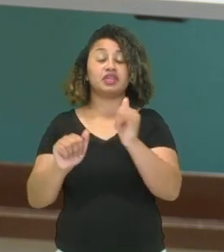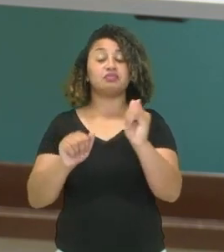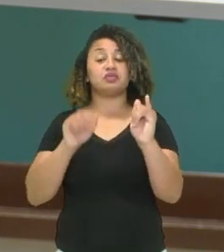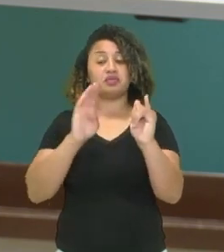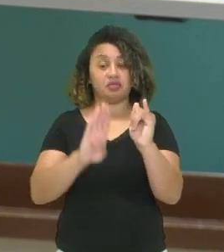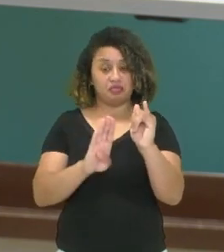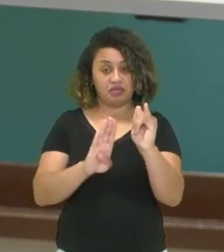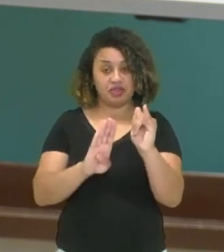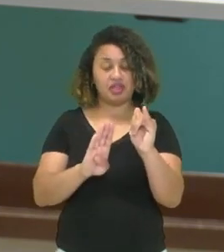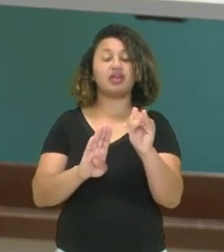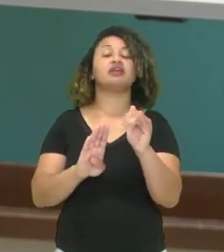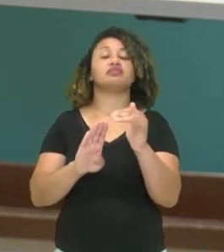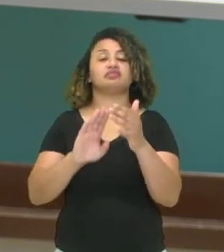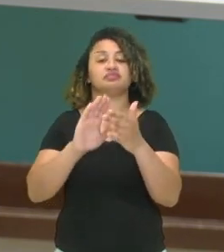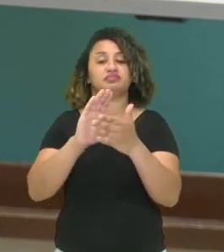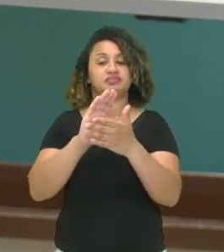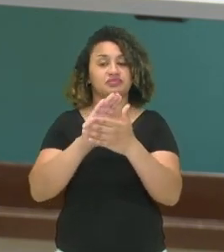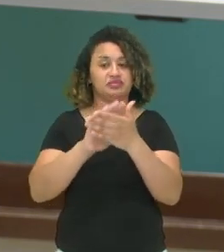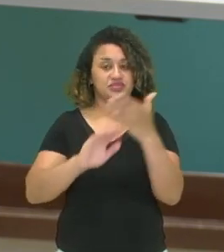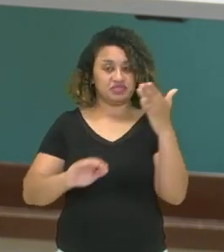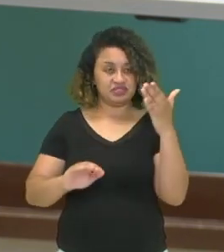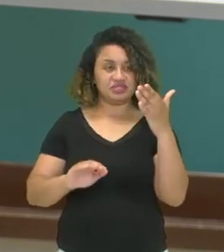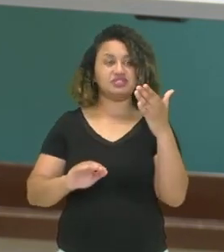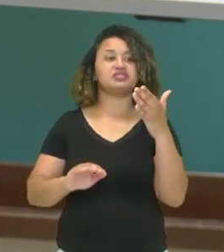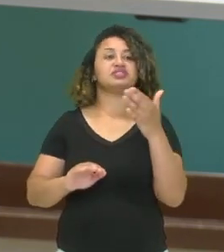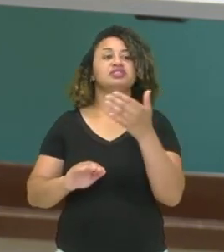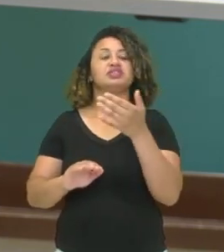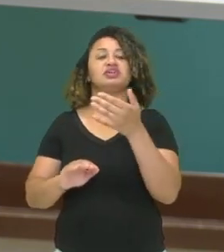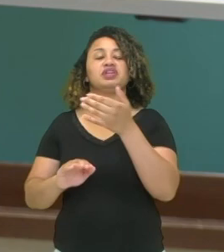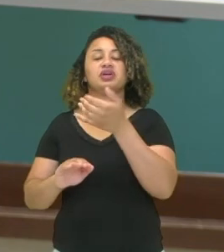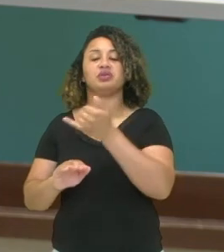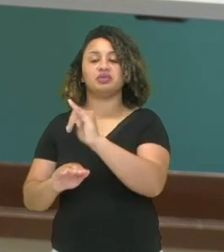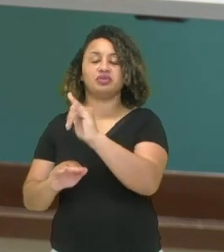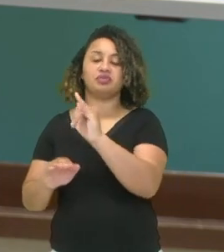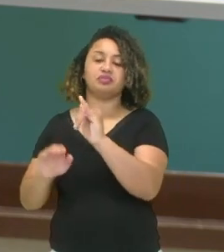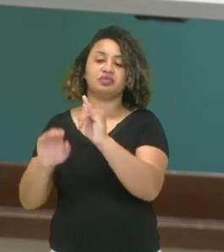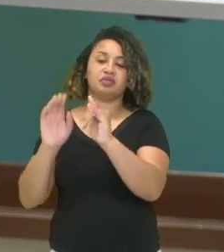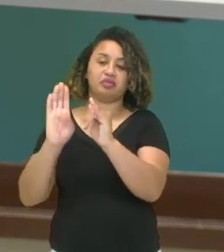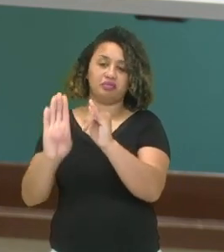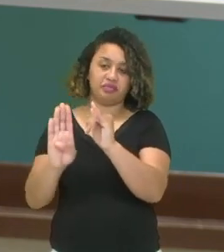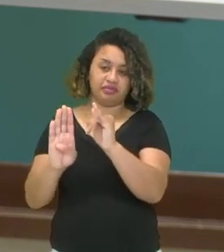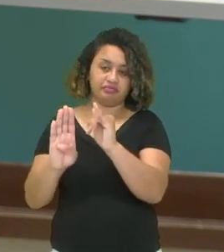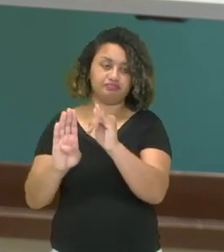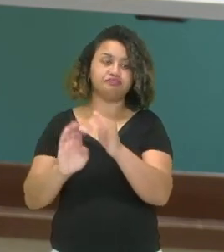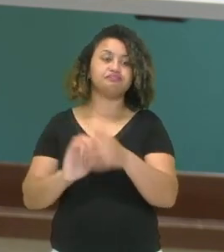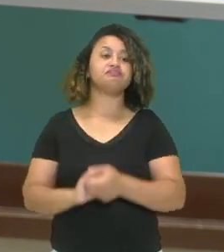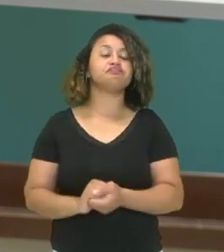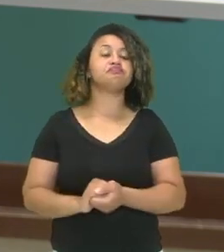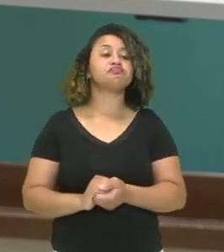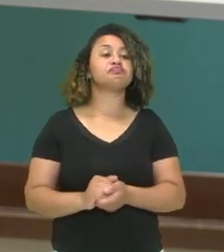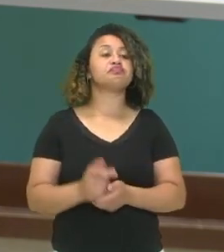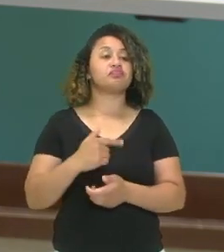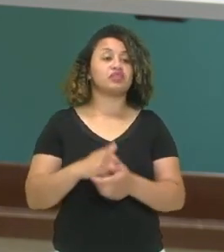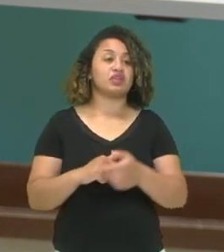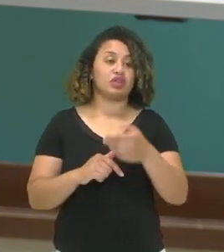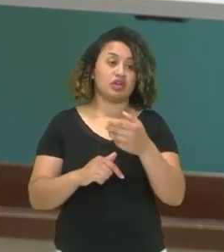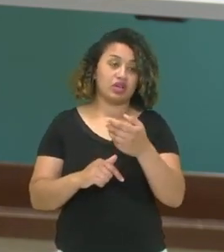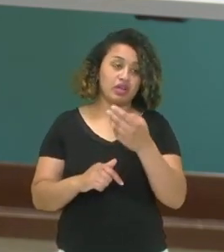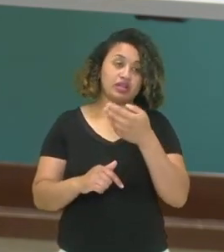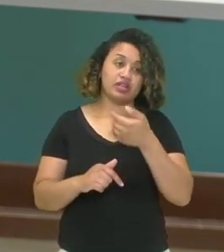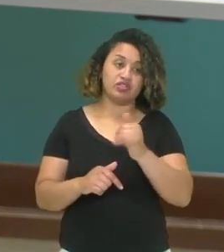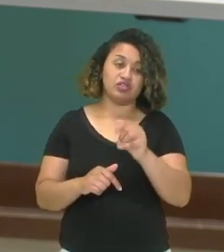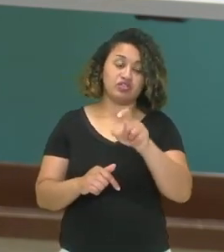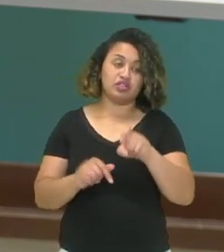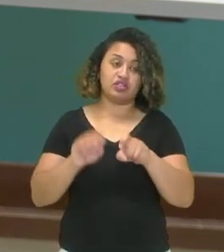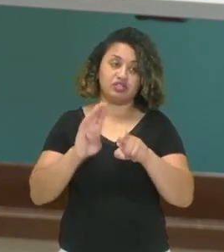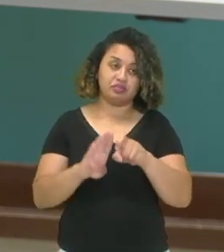é 9, falei o X no invés do Y, 9, e o YB, que é 3. 4, que é o